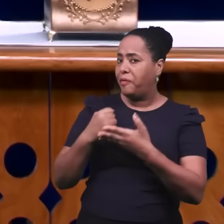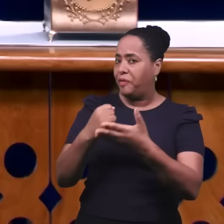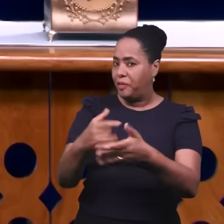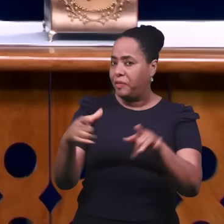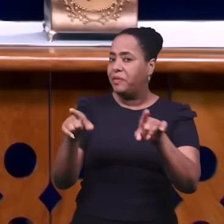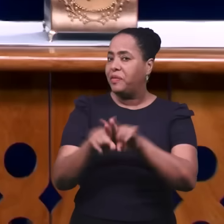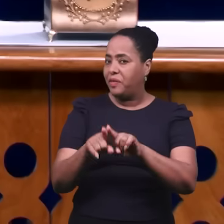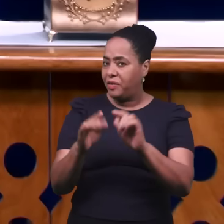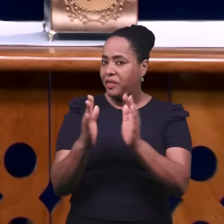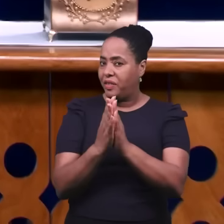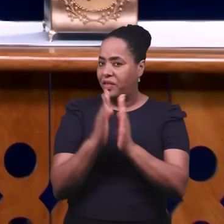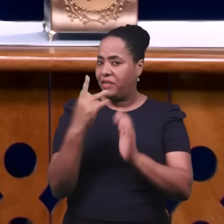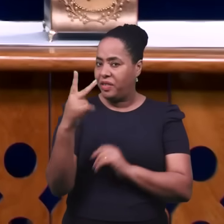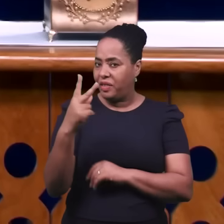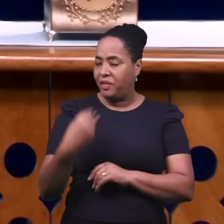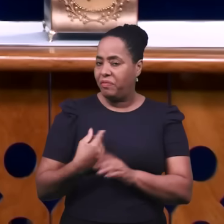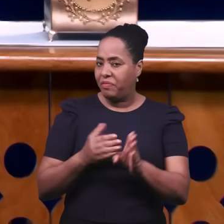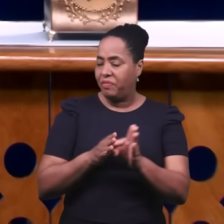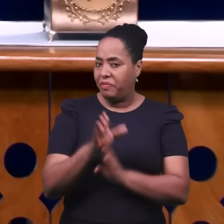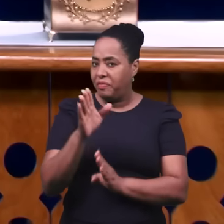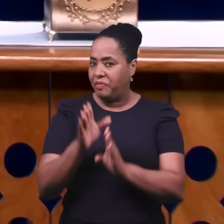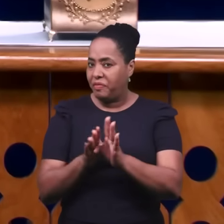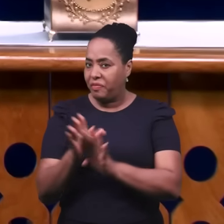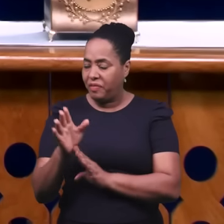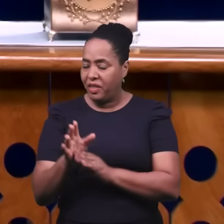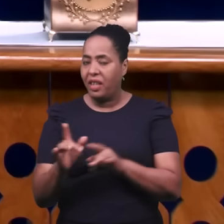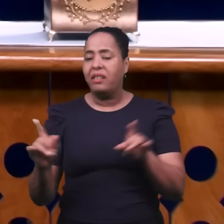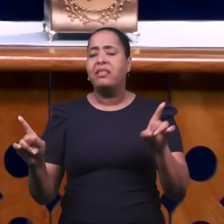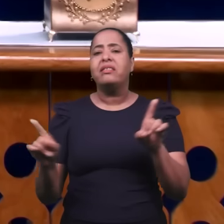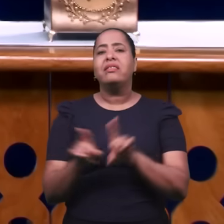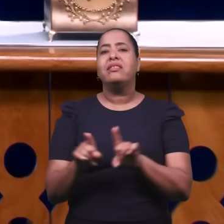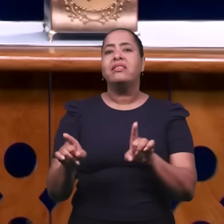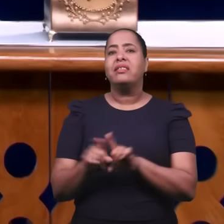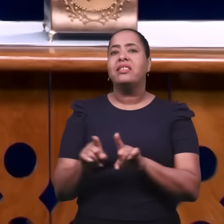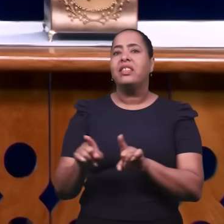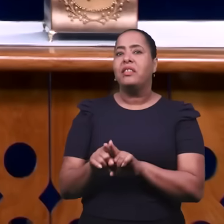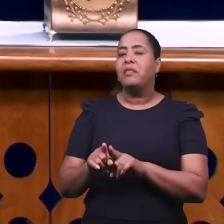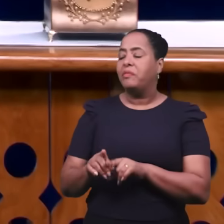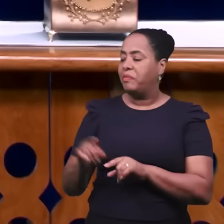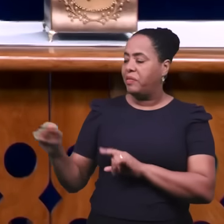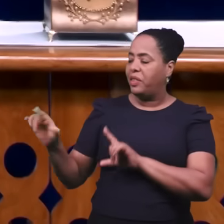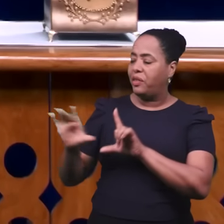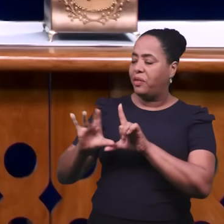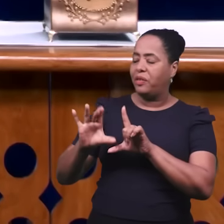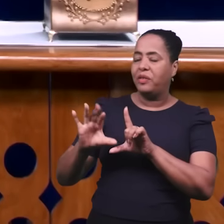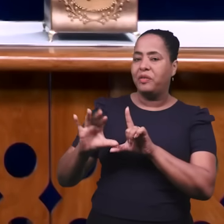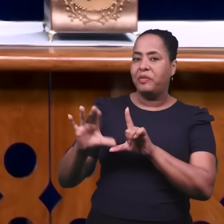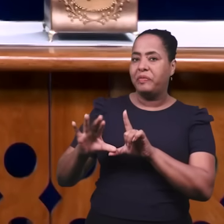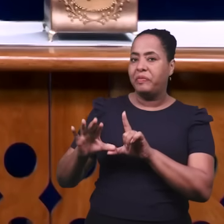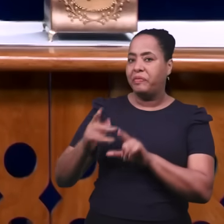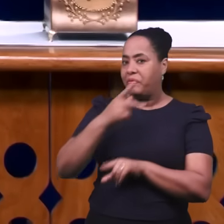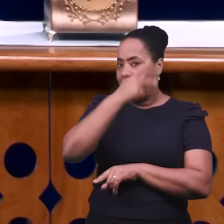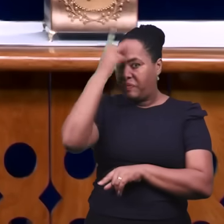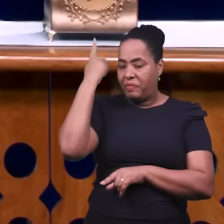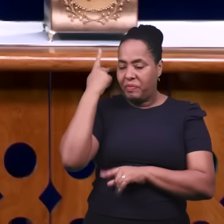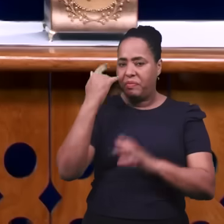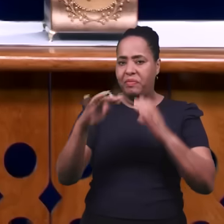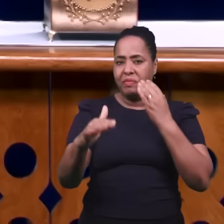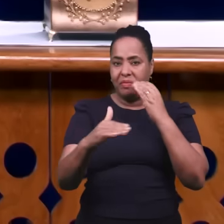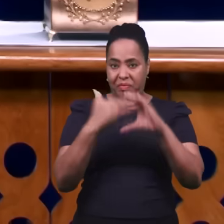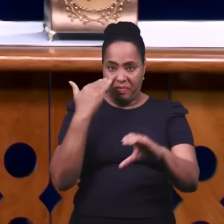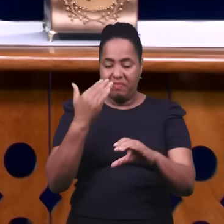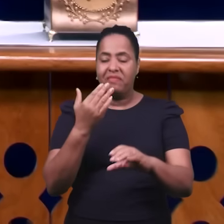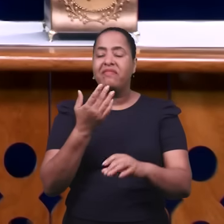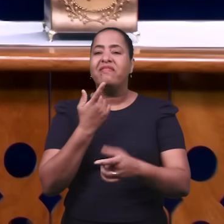atender e orar pela sua vida e te orientar. E por fim, também deixamos aqui um QR Code para aqueles que querem enviar